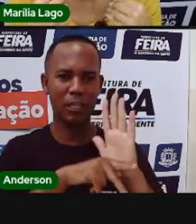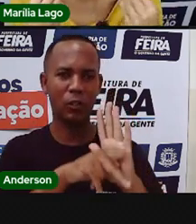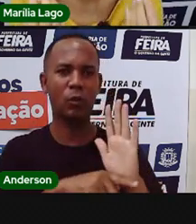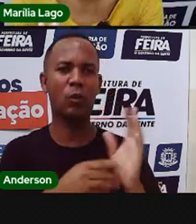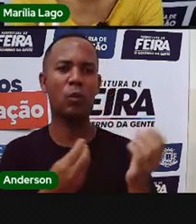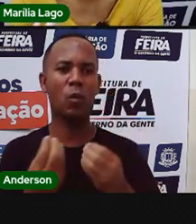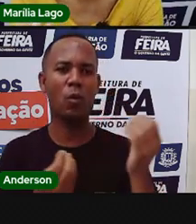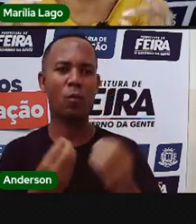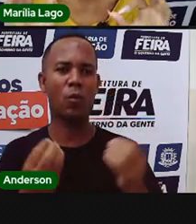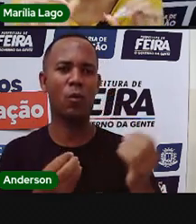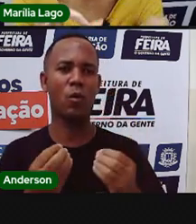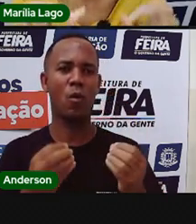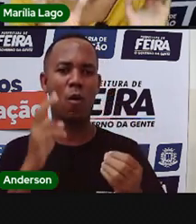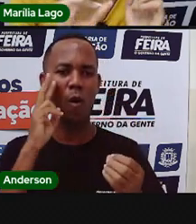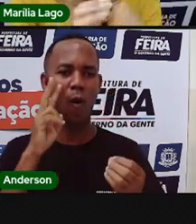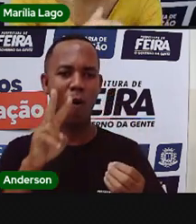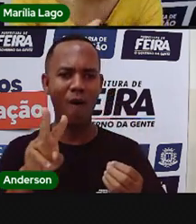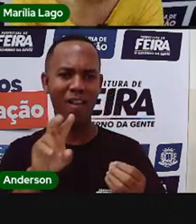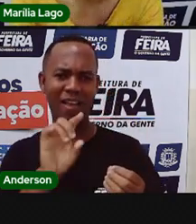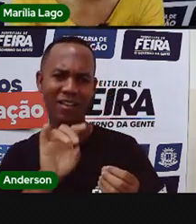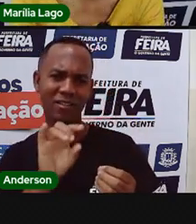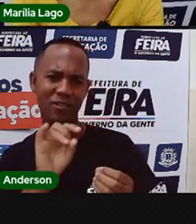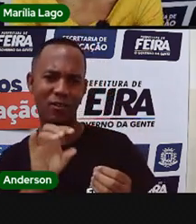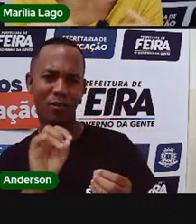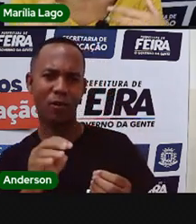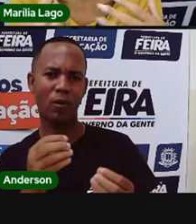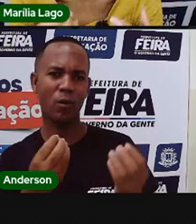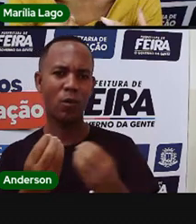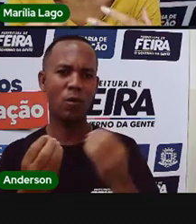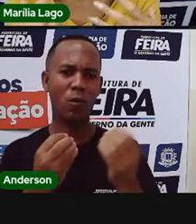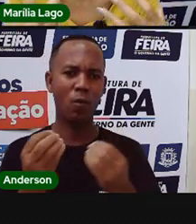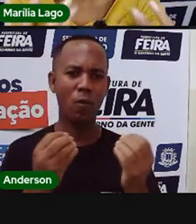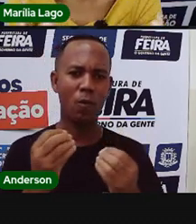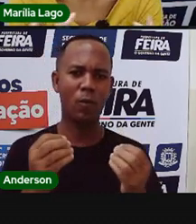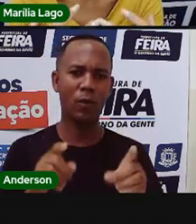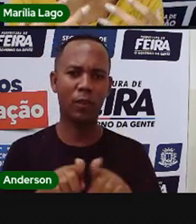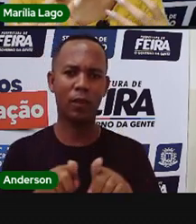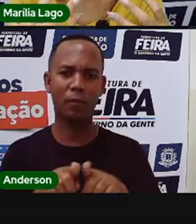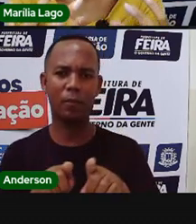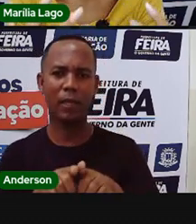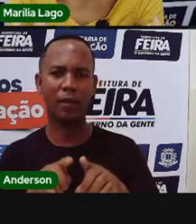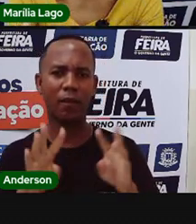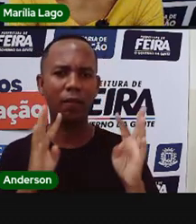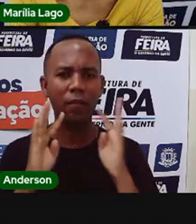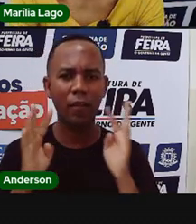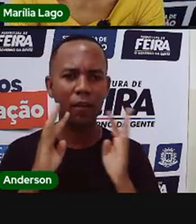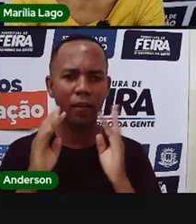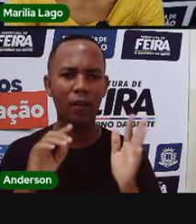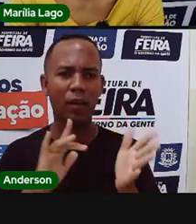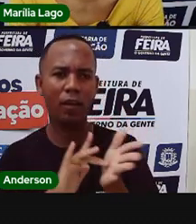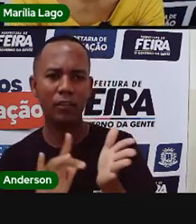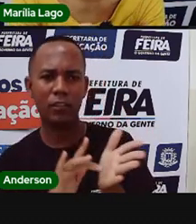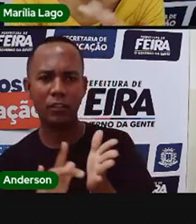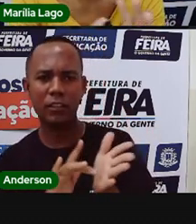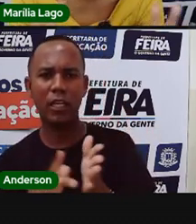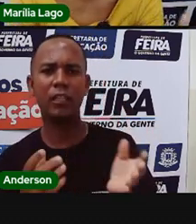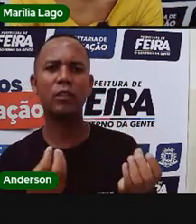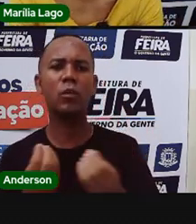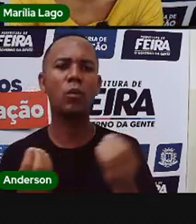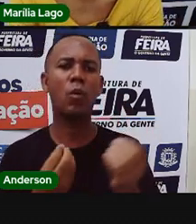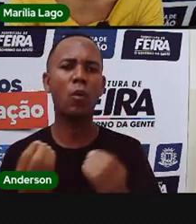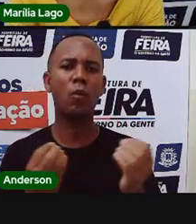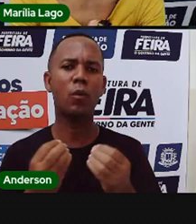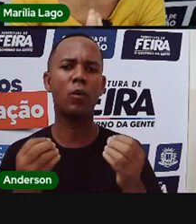um programa no IGTV, no Instagram, em que eu estou sempre convidando, né, algumas pessoas para a gente falar de